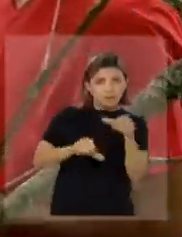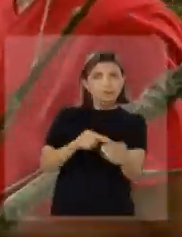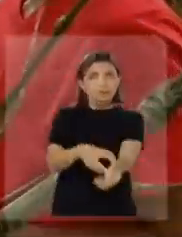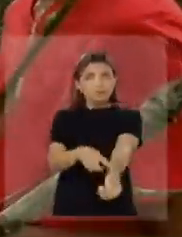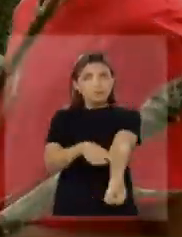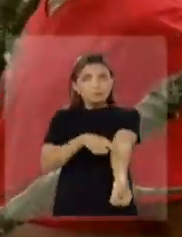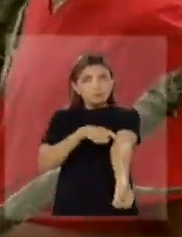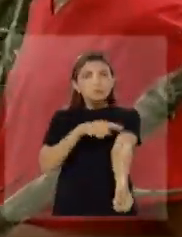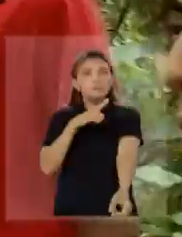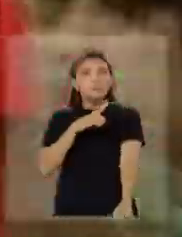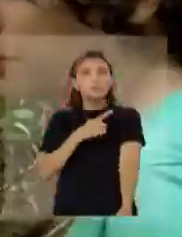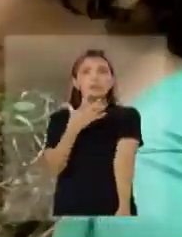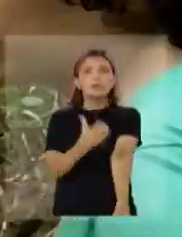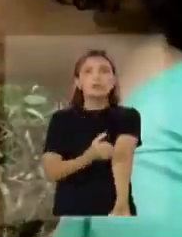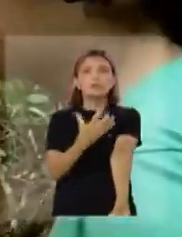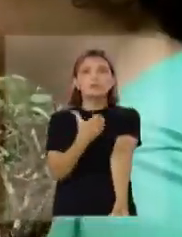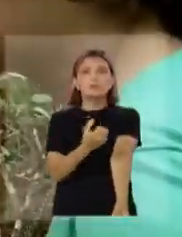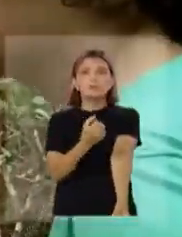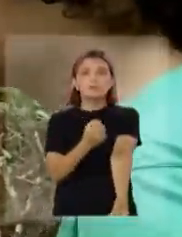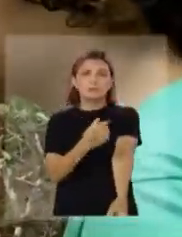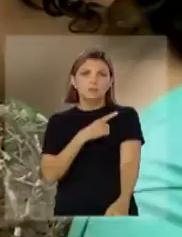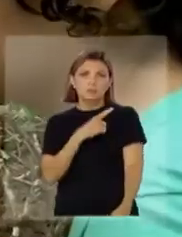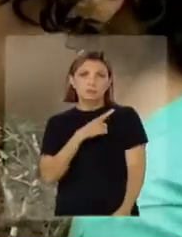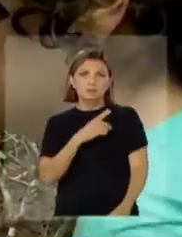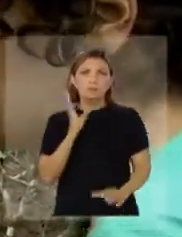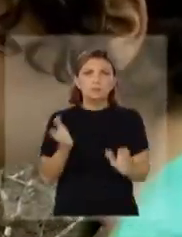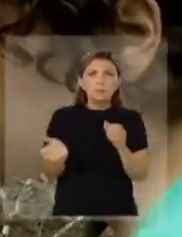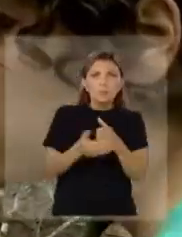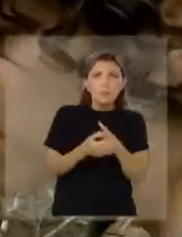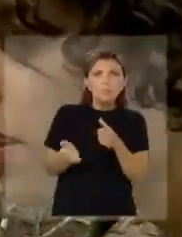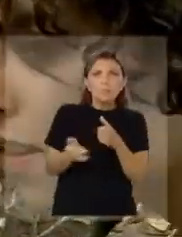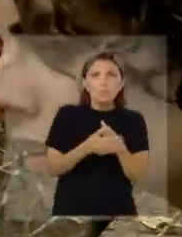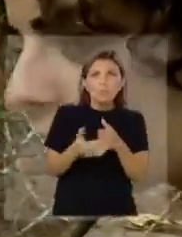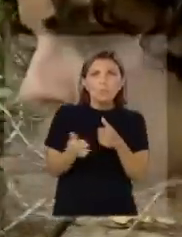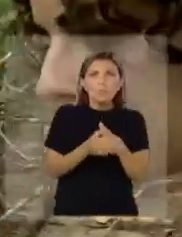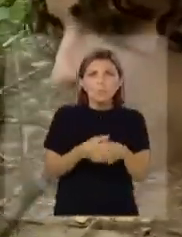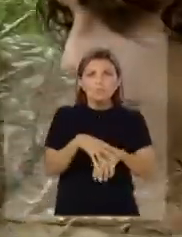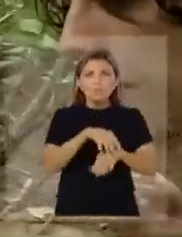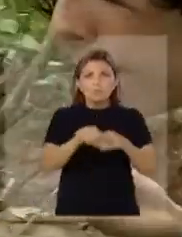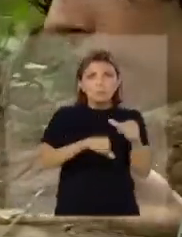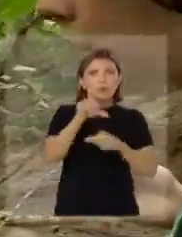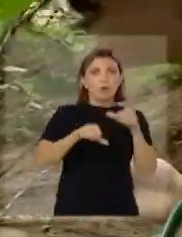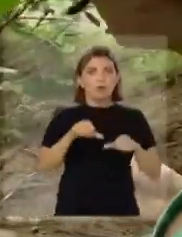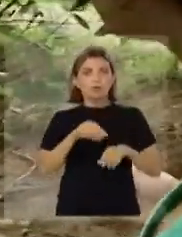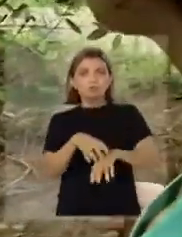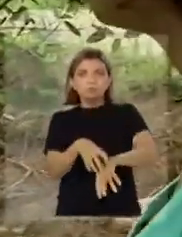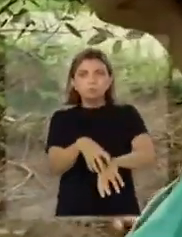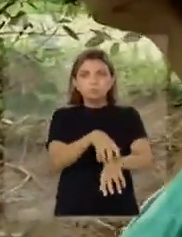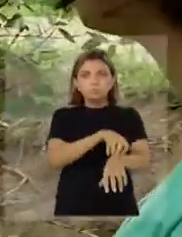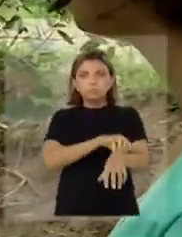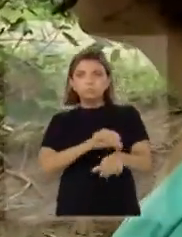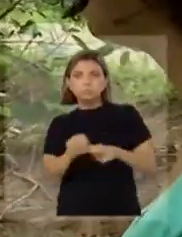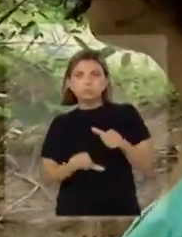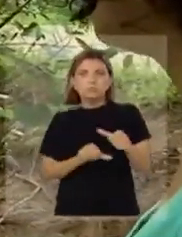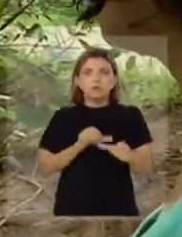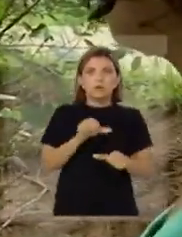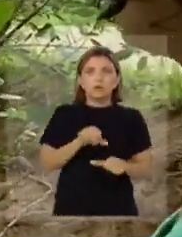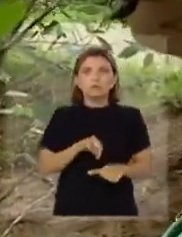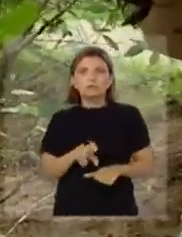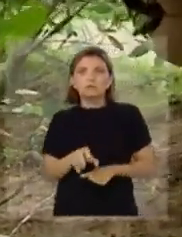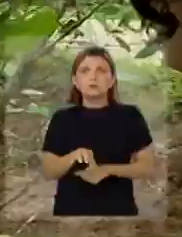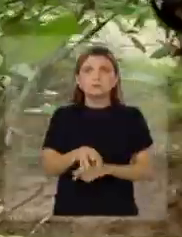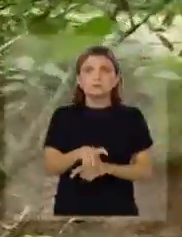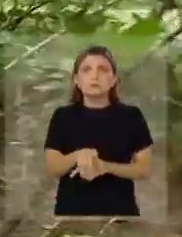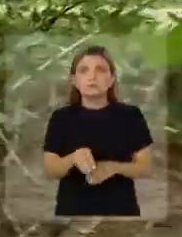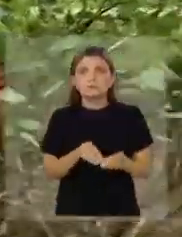Isso acontece só na primavera. O tempo todo? O tempo todo. Eles ficam fechados na toca fazendo a muda. E depois da muda, eles saem andando pelo mangue por uns